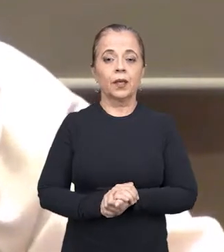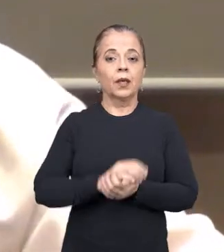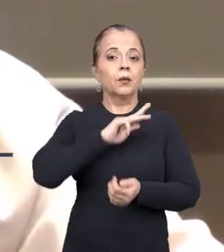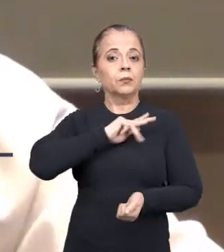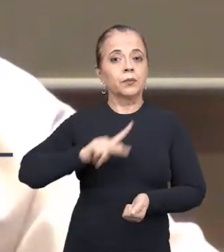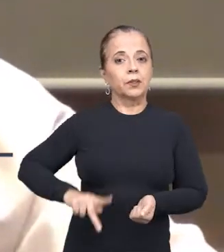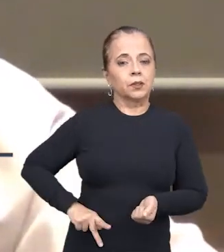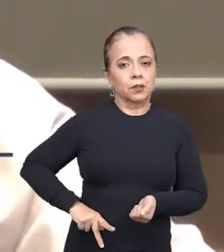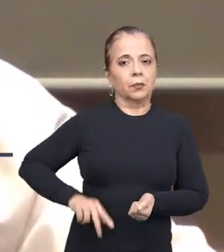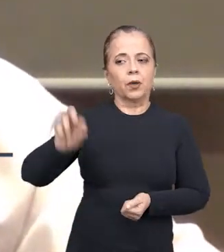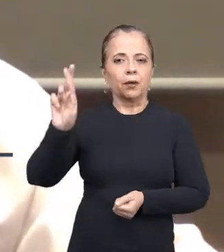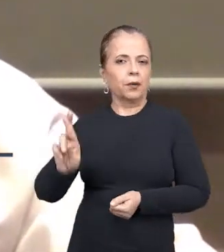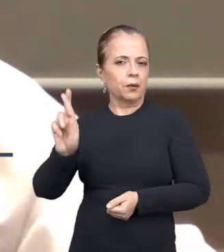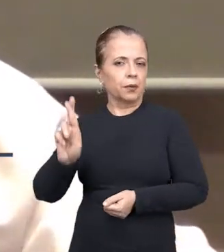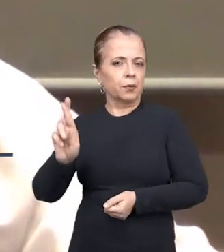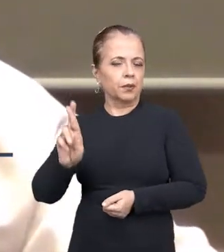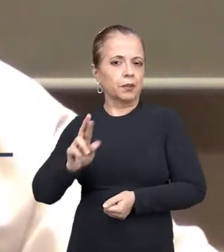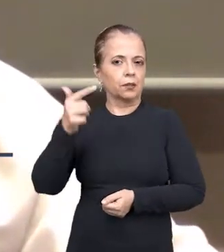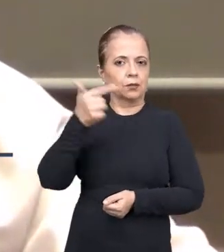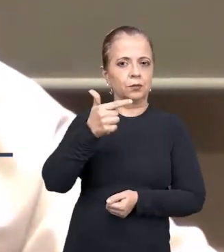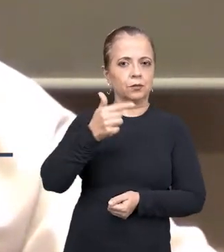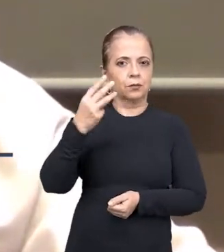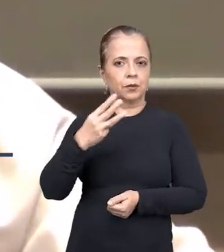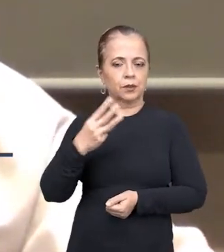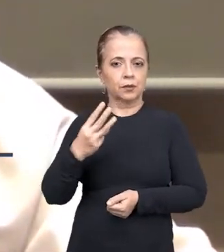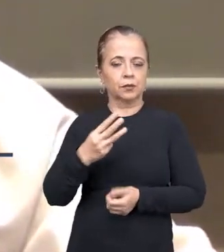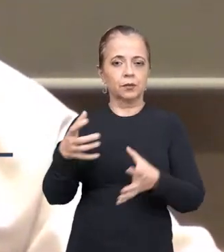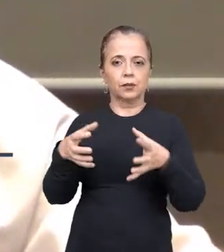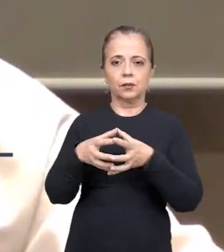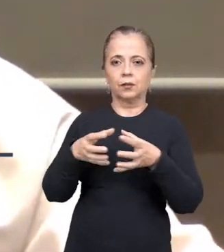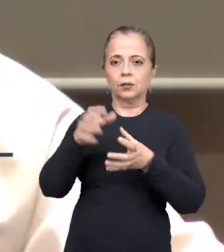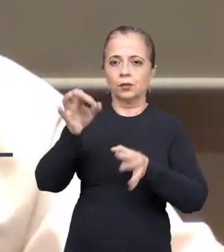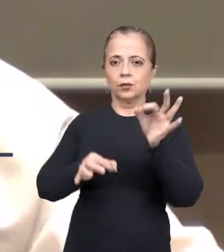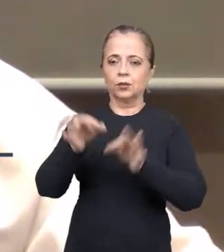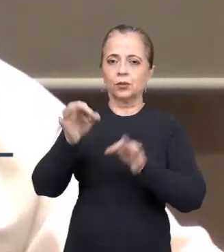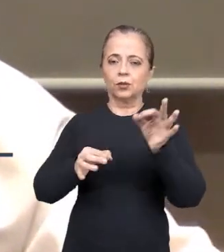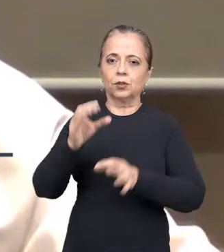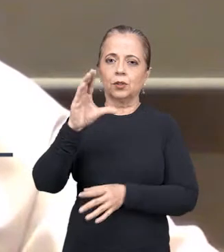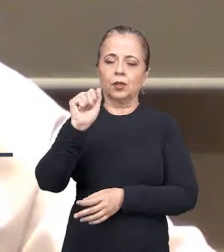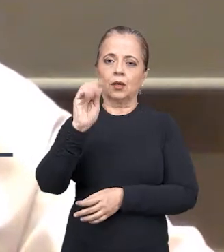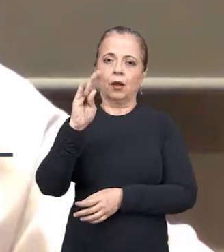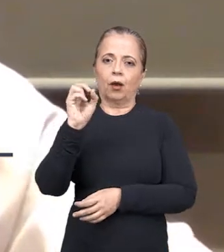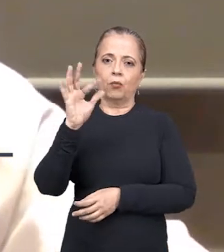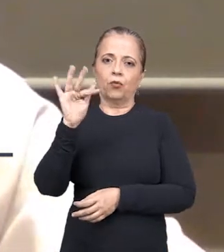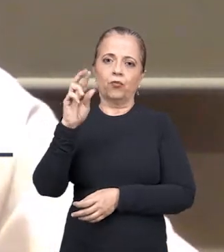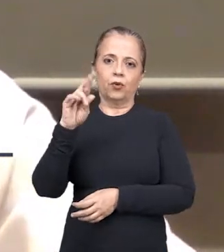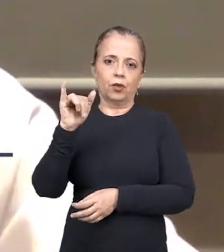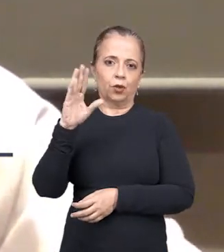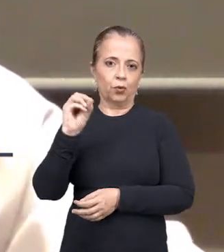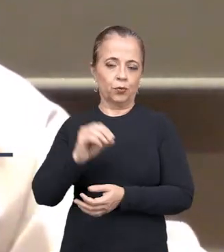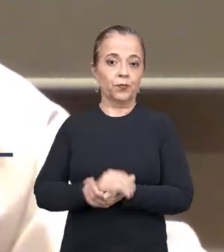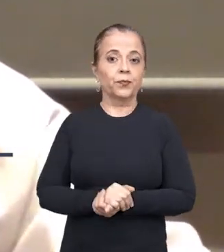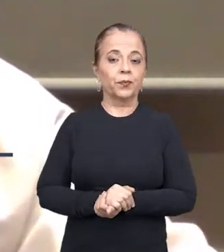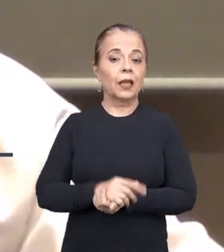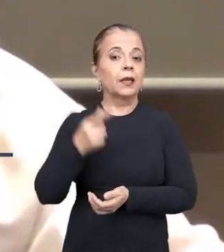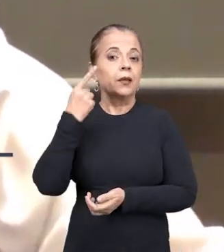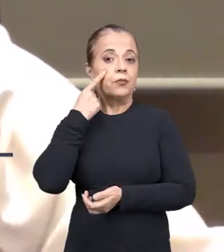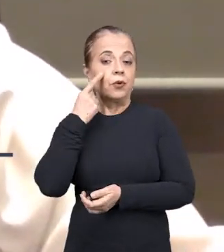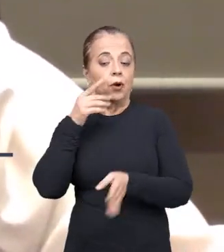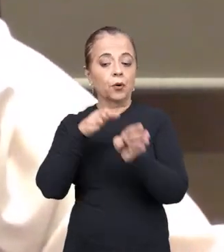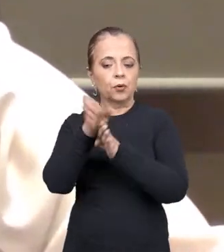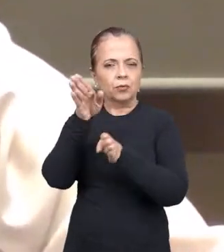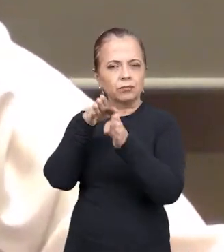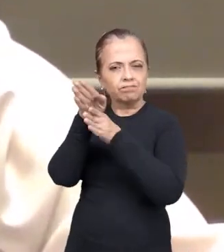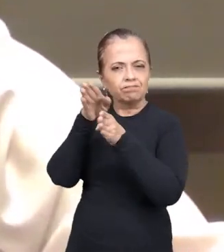Público, representado pela segunda e terceira Promotorias de Justiça de Tutela Coletiva do Núcleo Cabo Frio, entenderam por bem